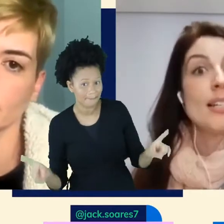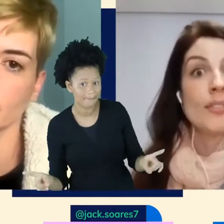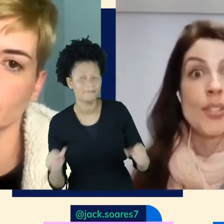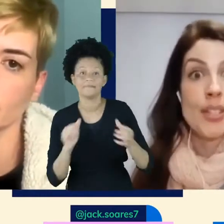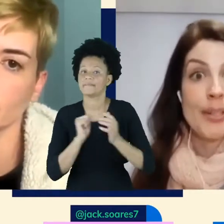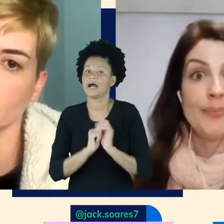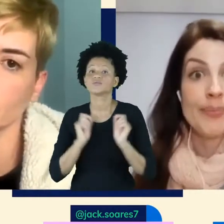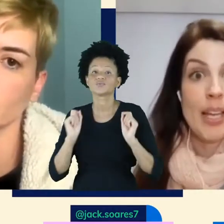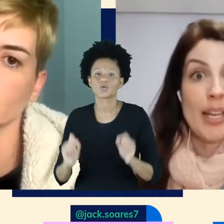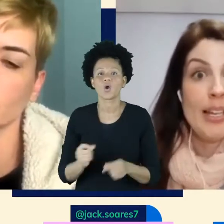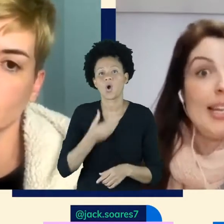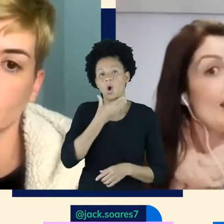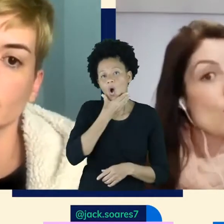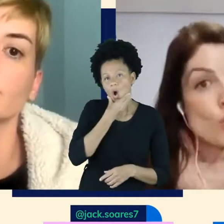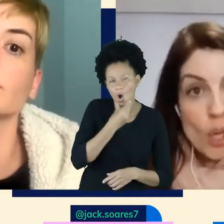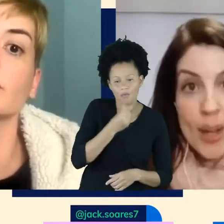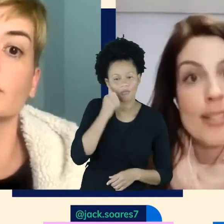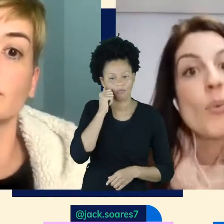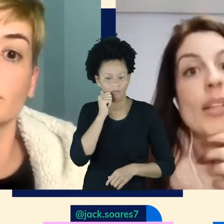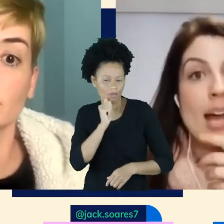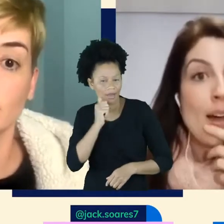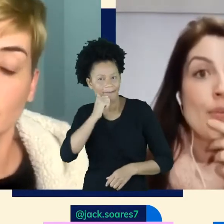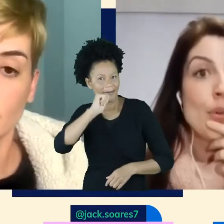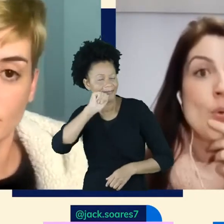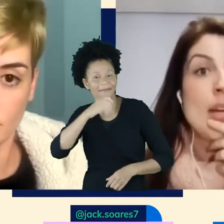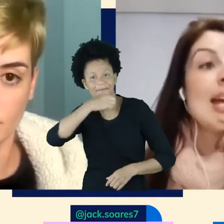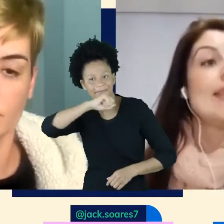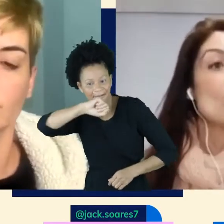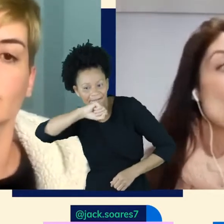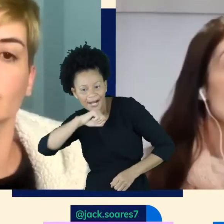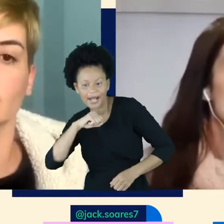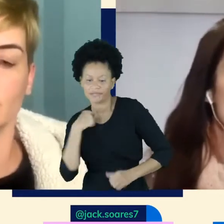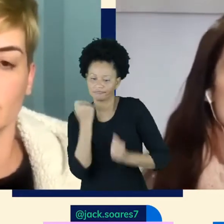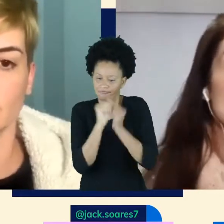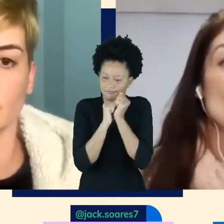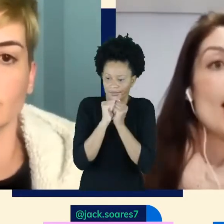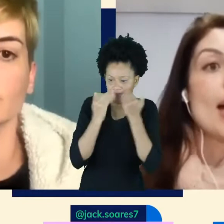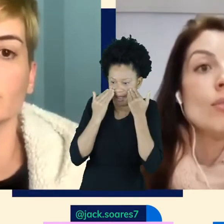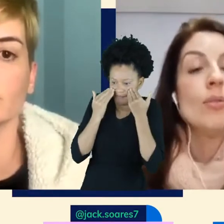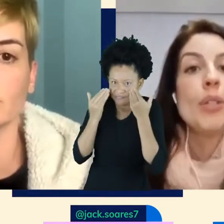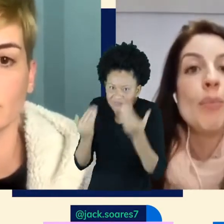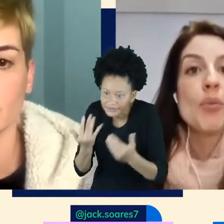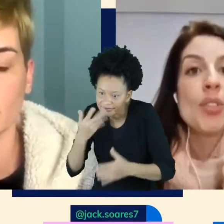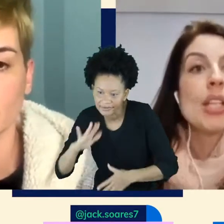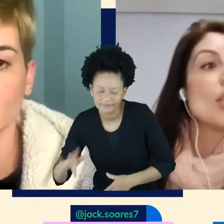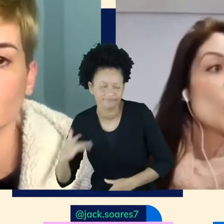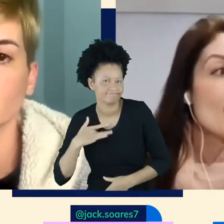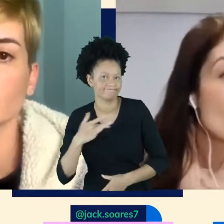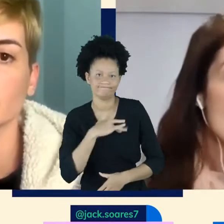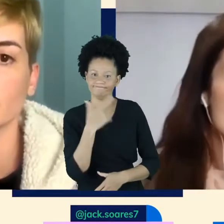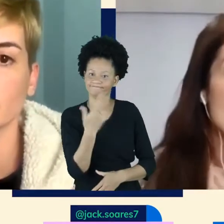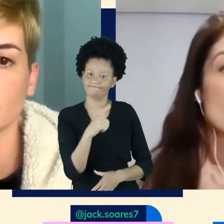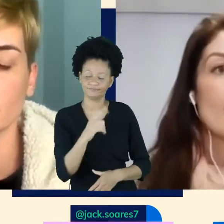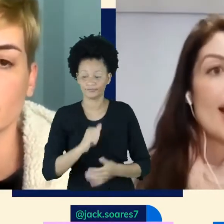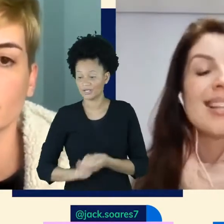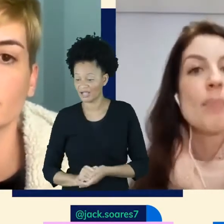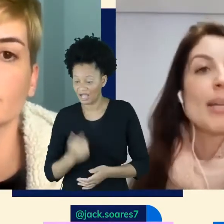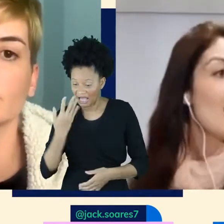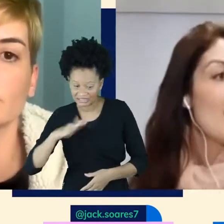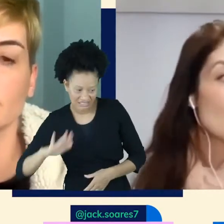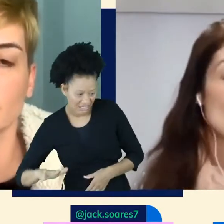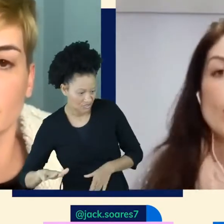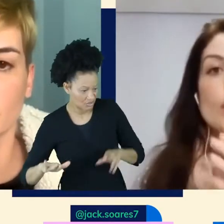da criança, né? Isso não é saudável. Deixar a criança tocar no irmãozinho, deixar as crianças da